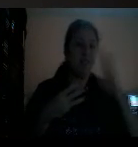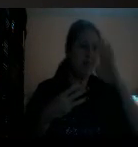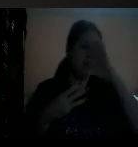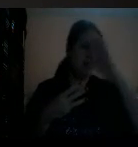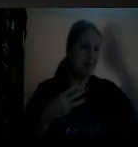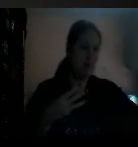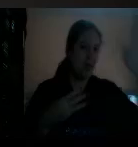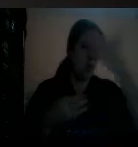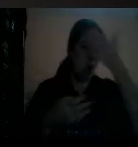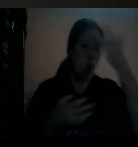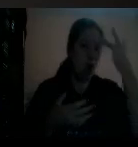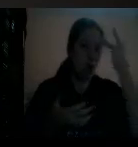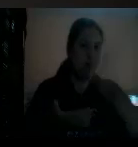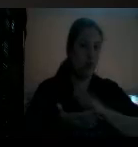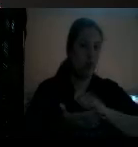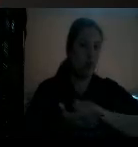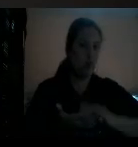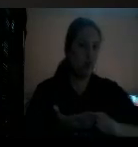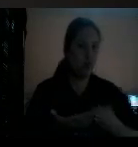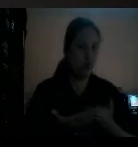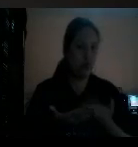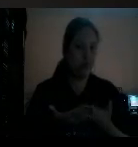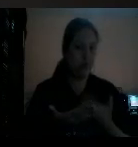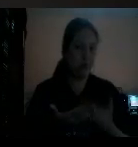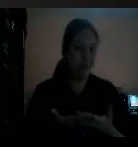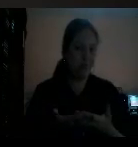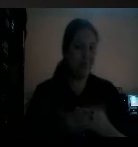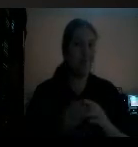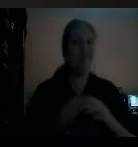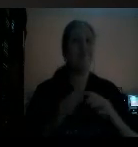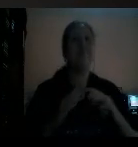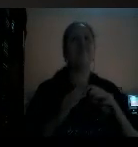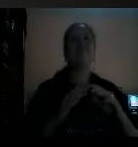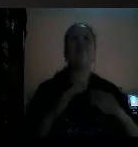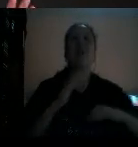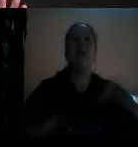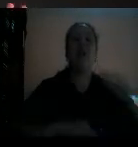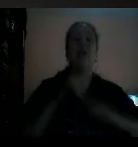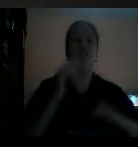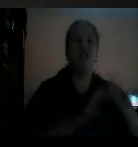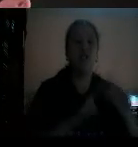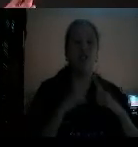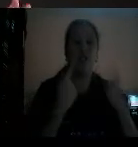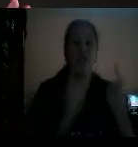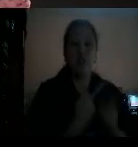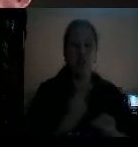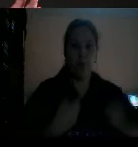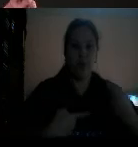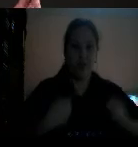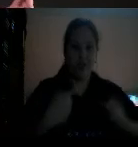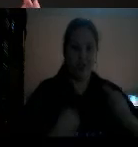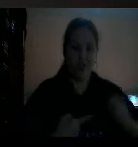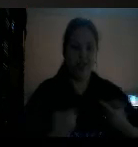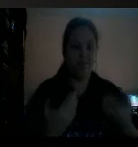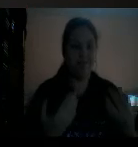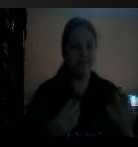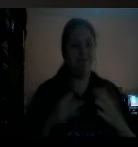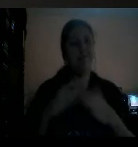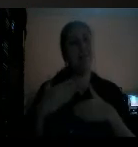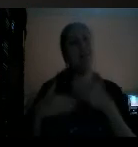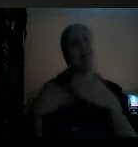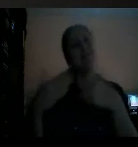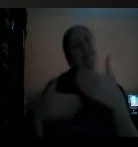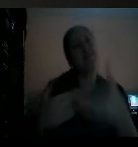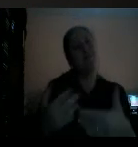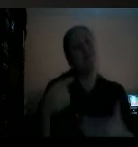querida geopolítica. Poxa, professor, bacaninha. Nos próximos vídeos, nós entraremos em um cenário muito mais denso,